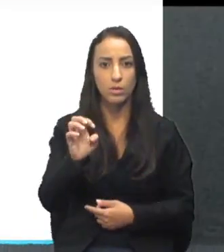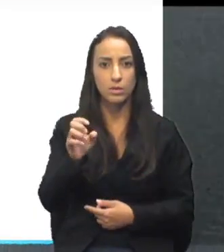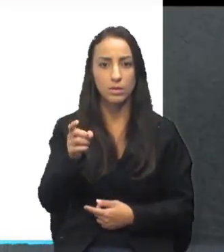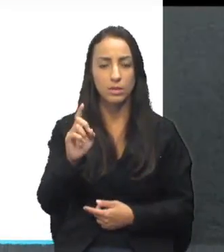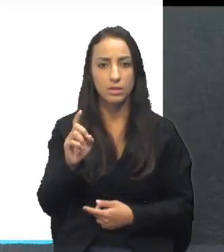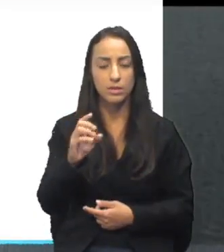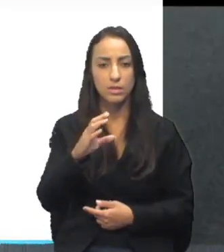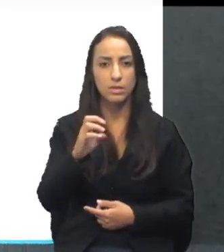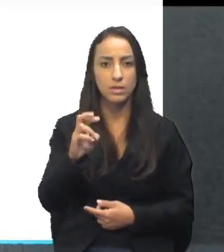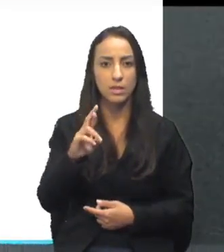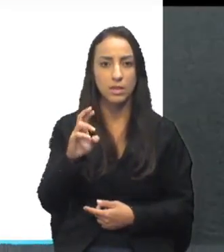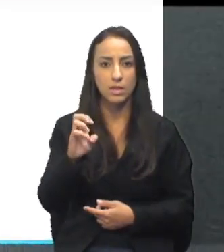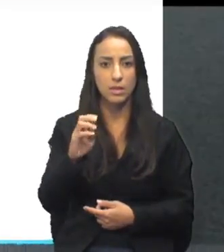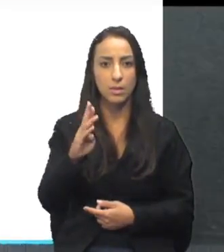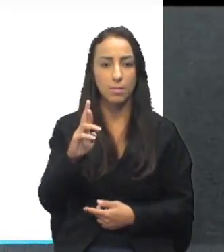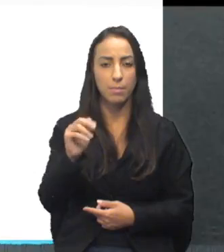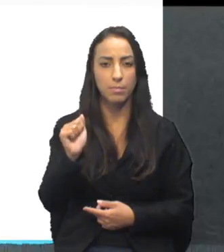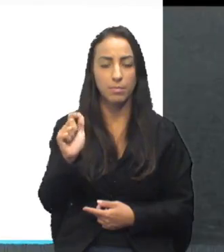a pressão